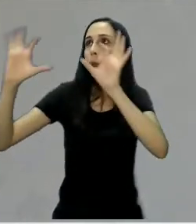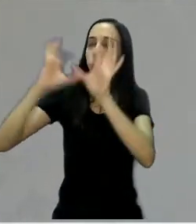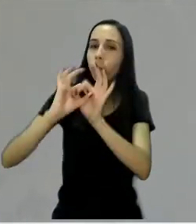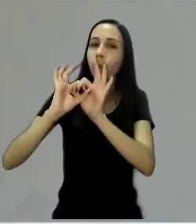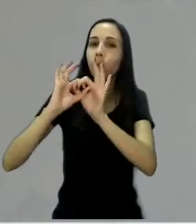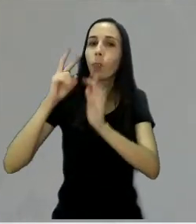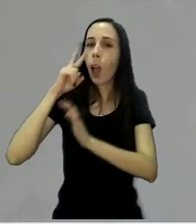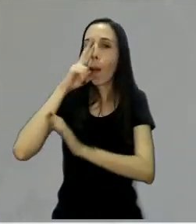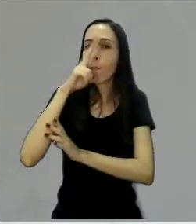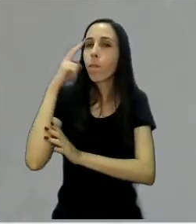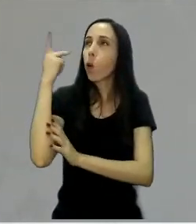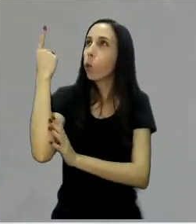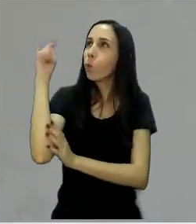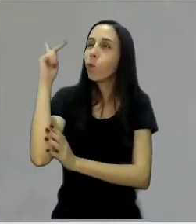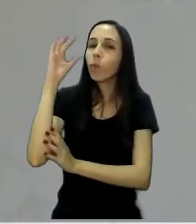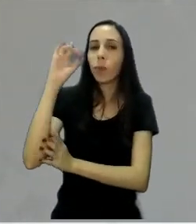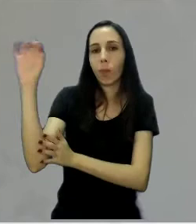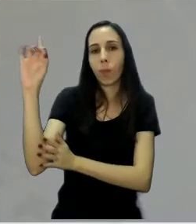a força de Deus.